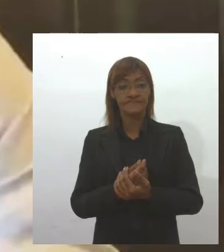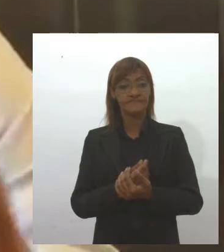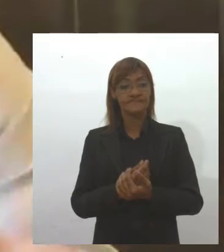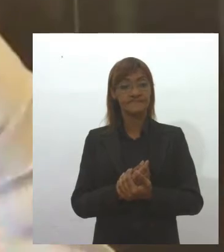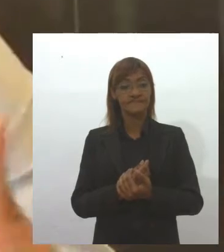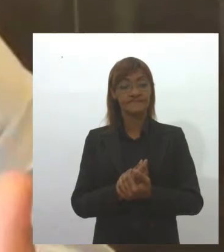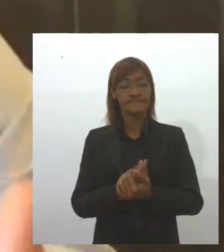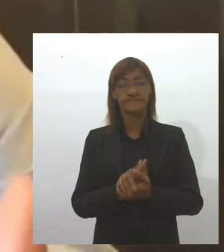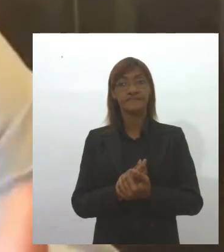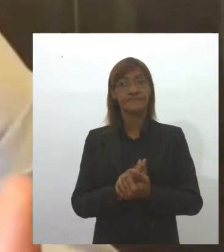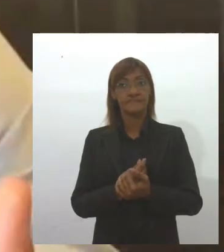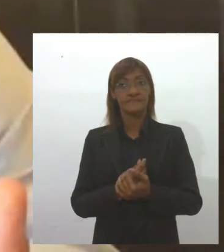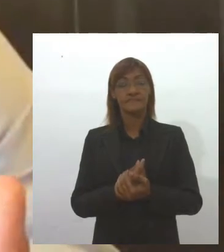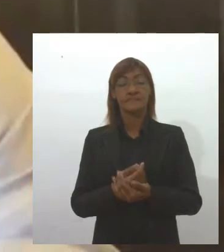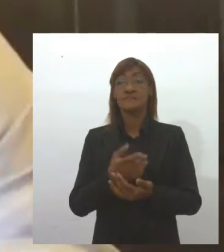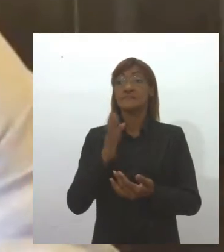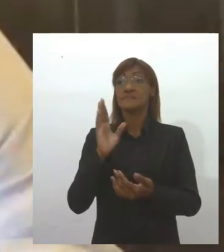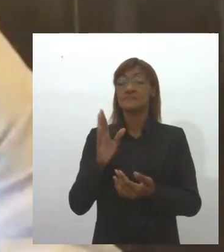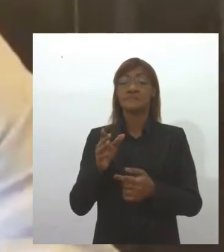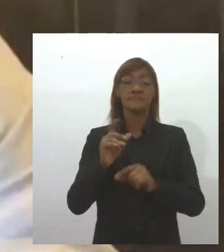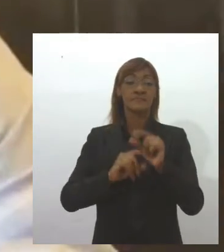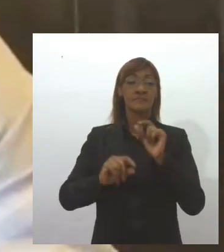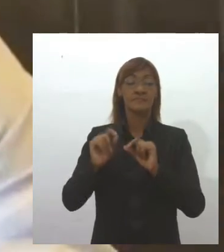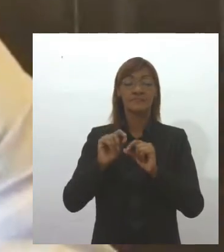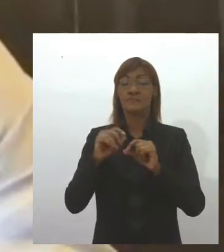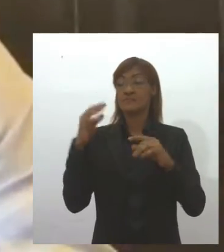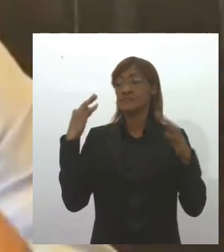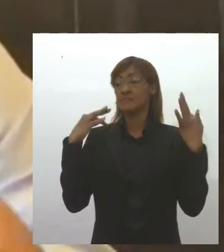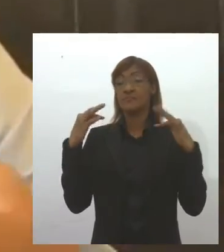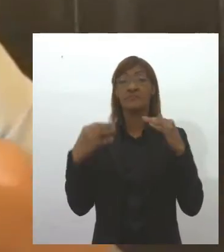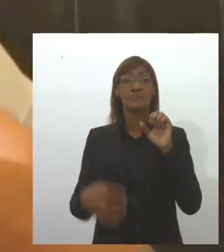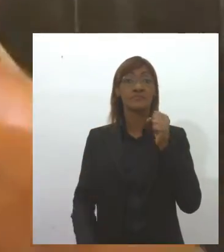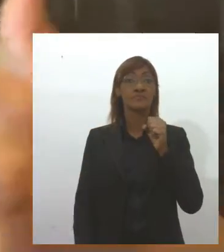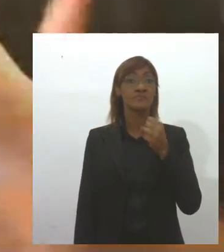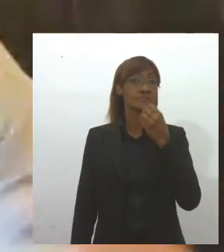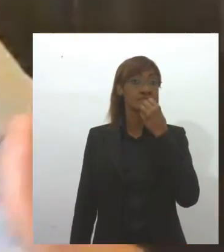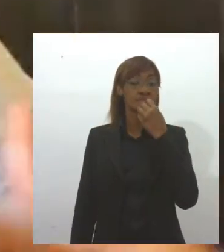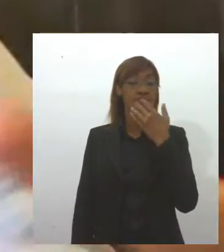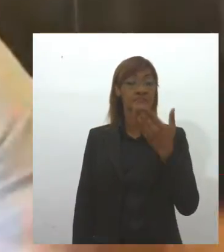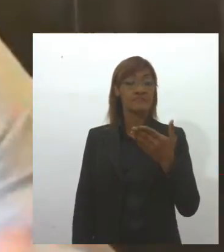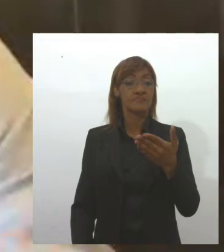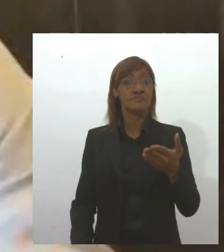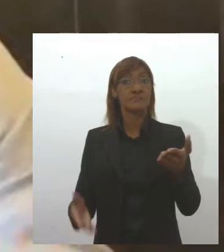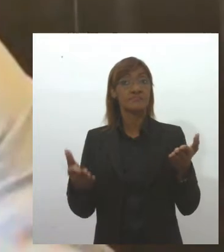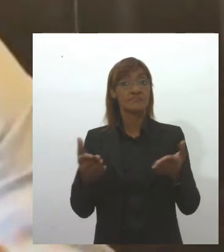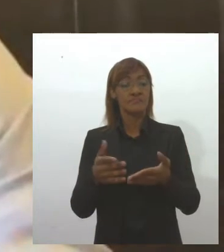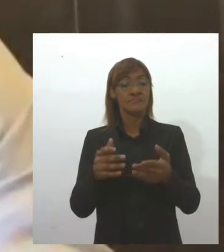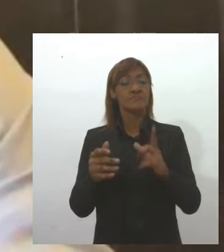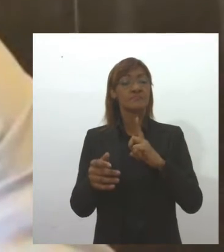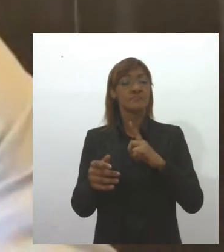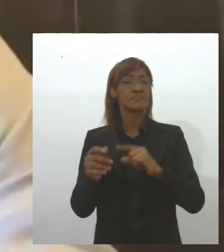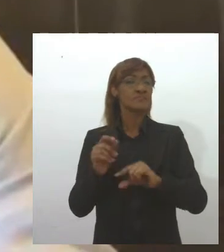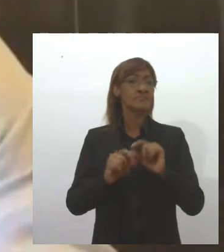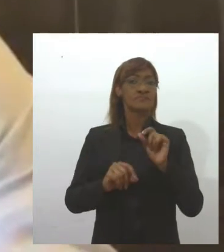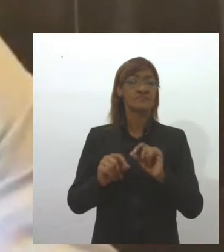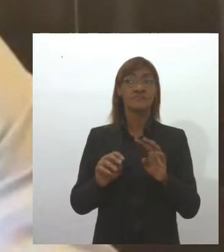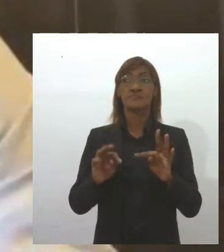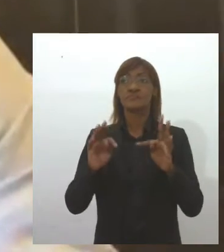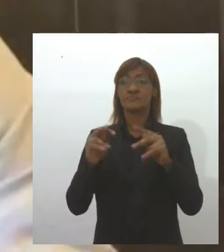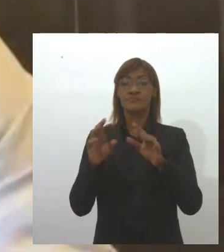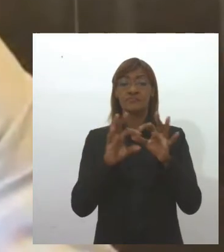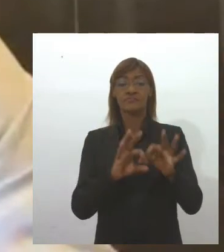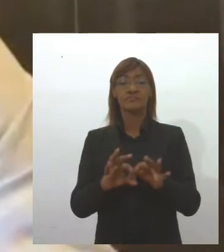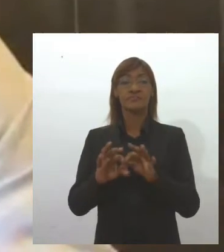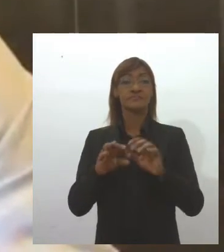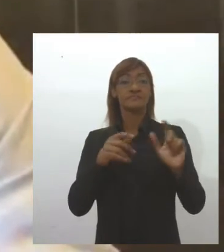É um ponto assim, uma virada de chave no turismo de Sergipe, porque agora nós teremos condições de todos juntos trabalhar. E quero